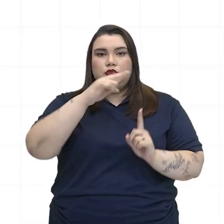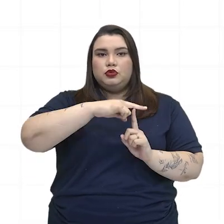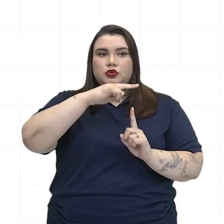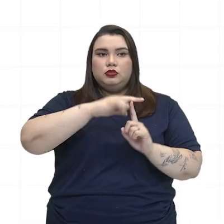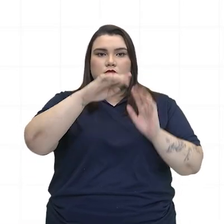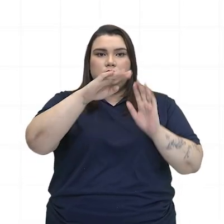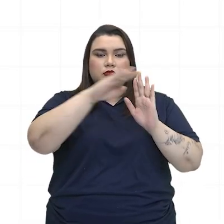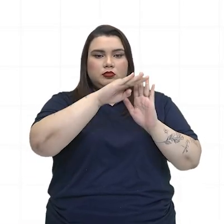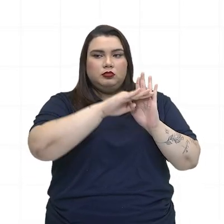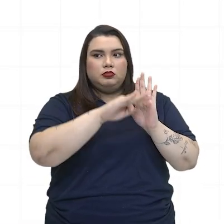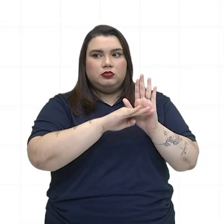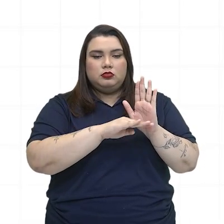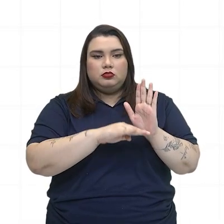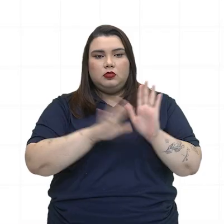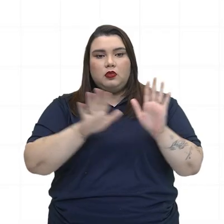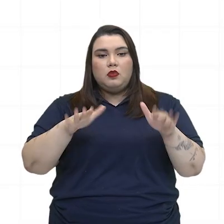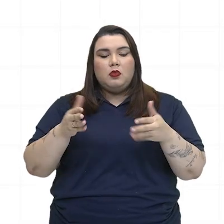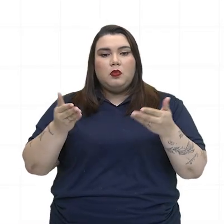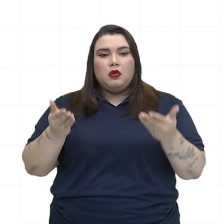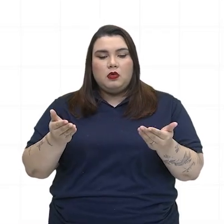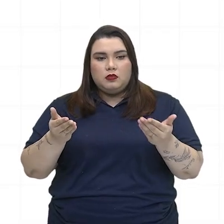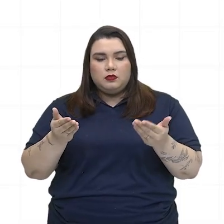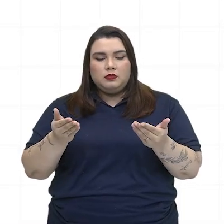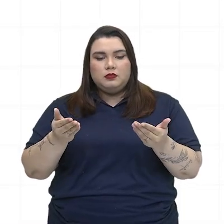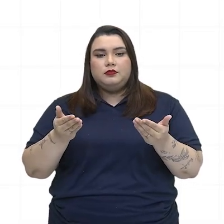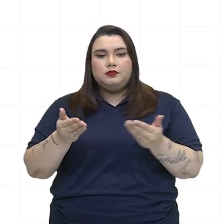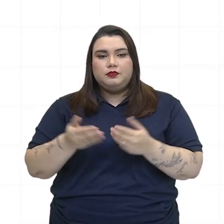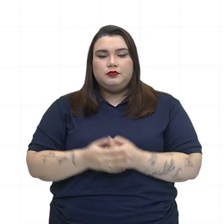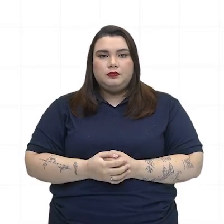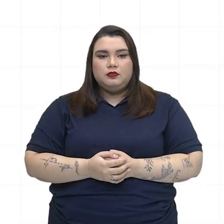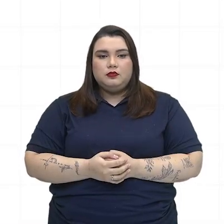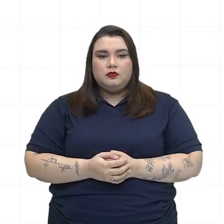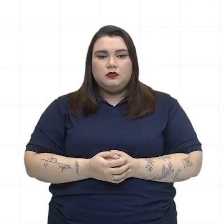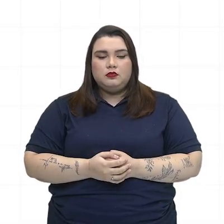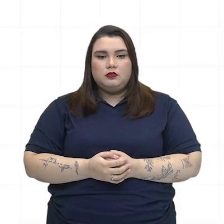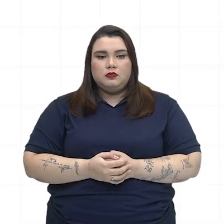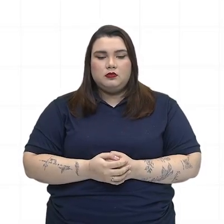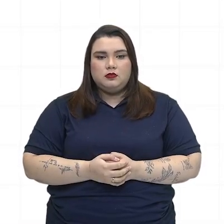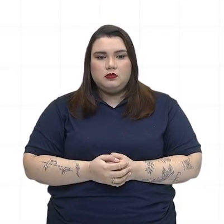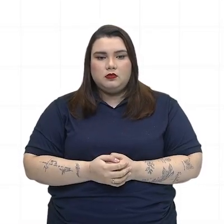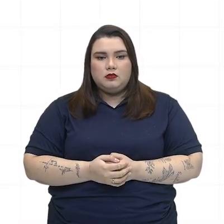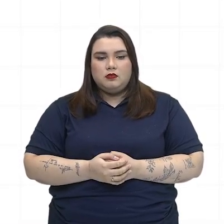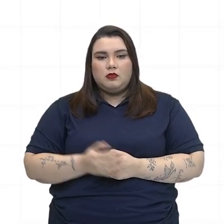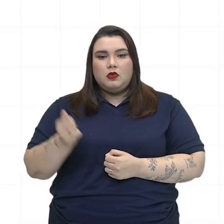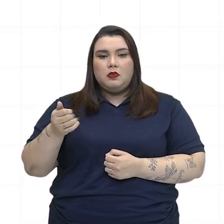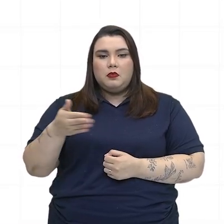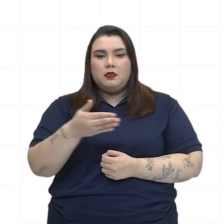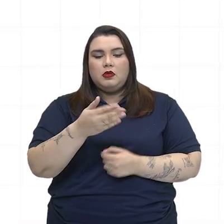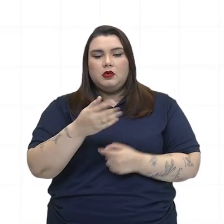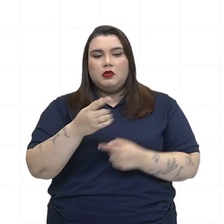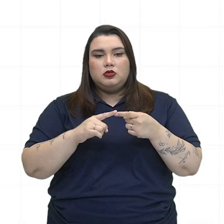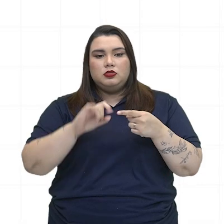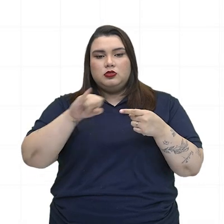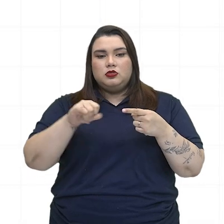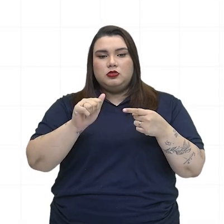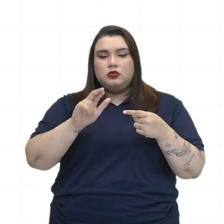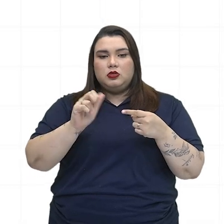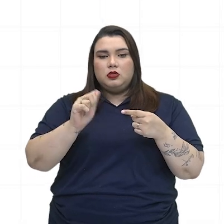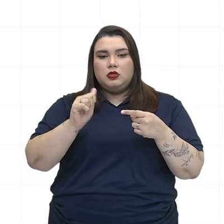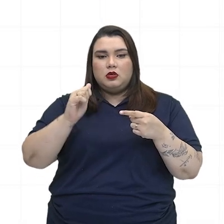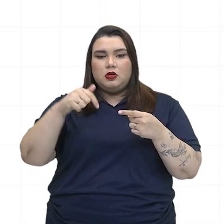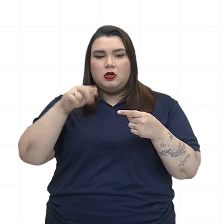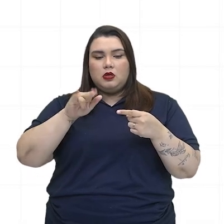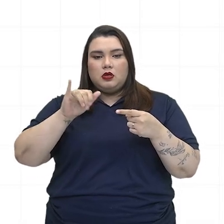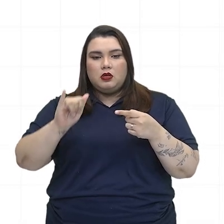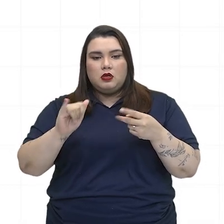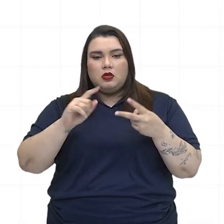categorização, né, quem são as nossas categorias ou classes, como ele também fala? No caso aqui, o jaraqui, o